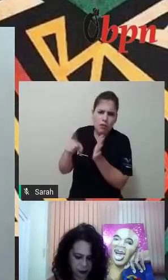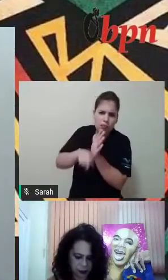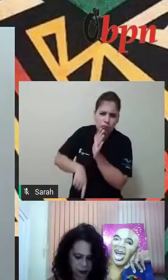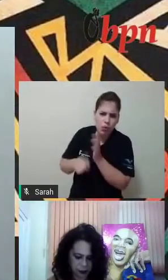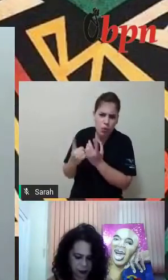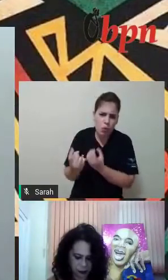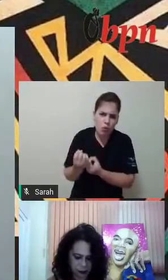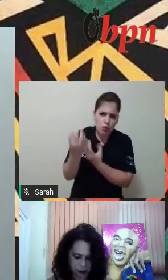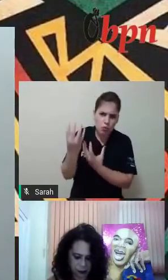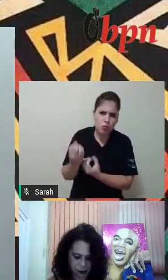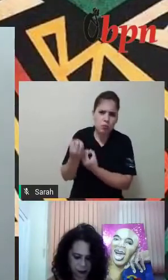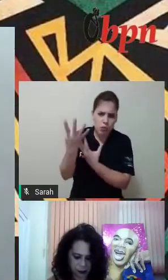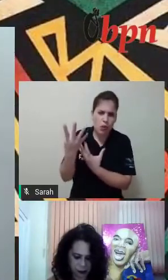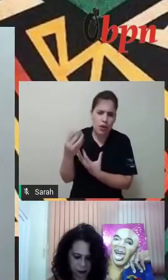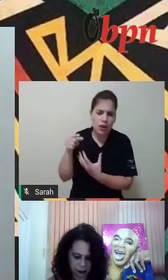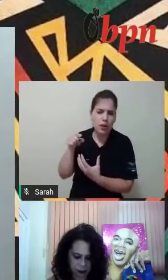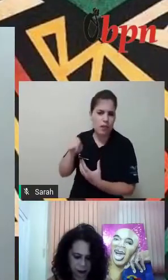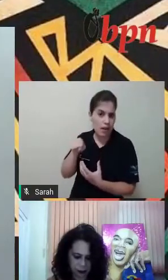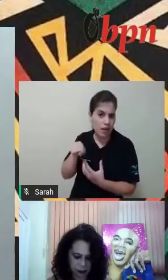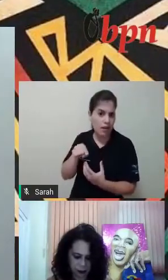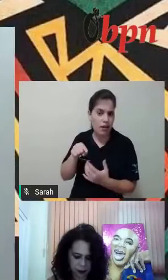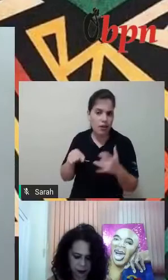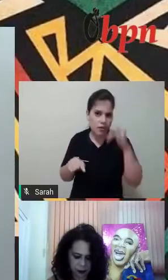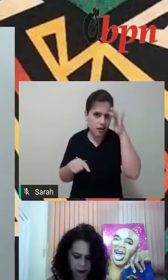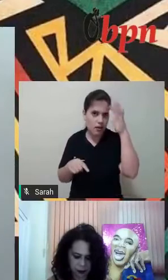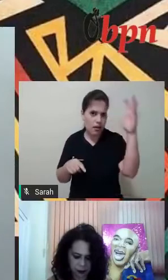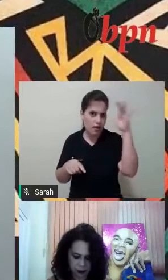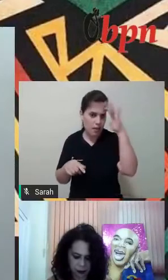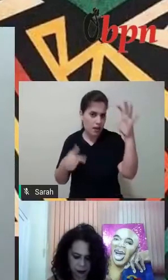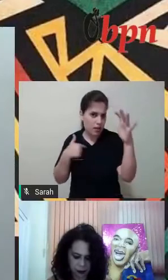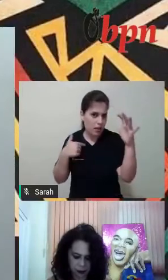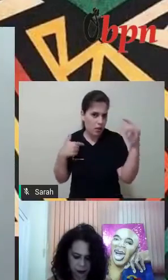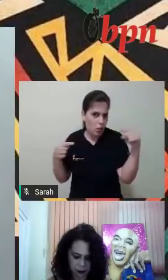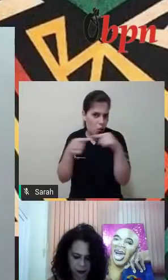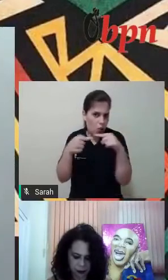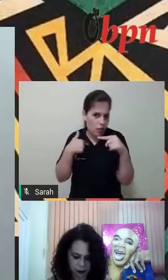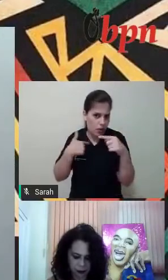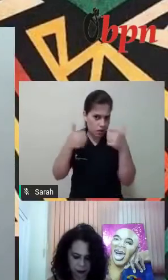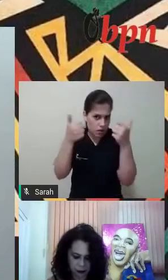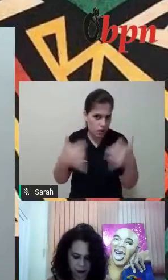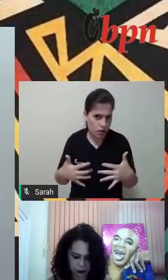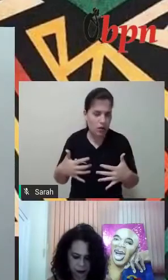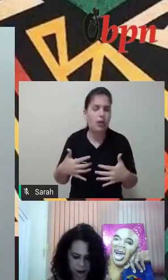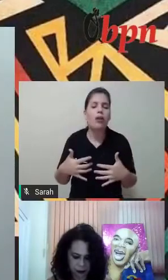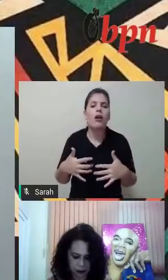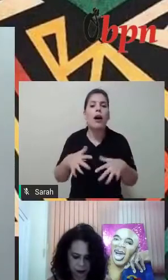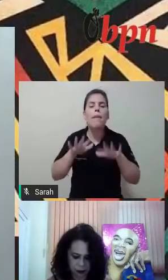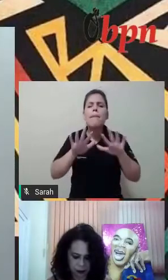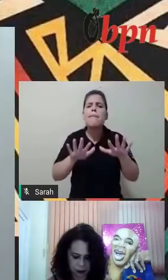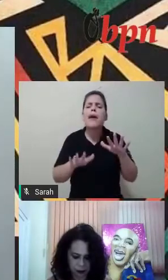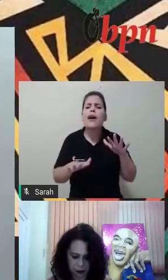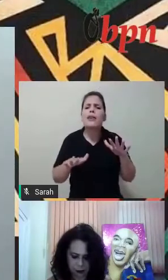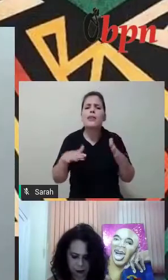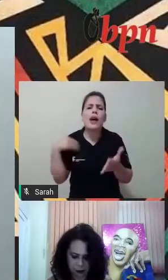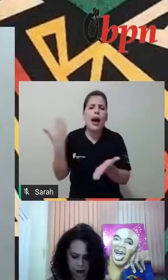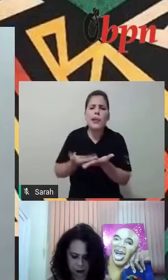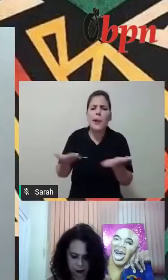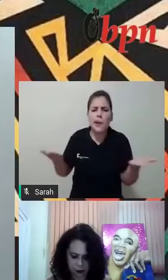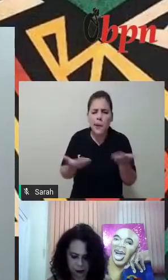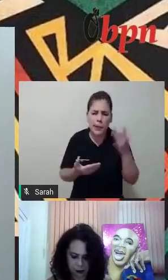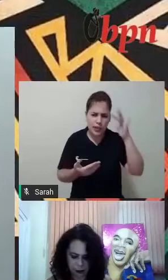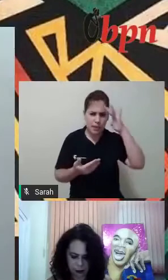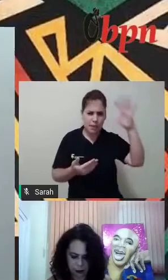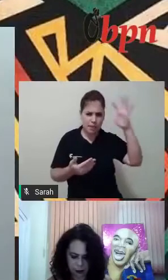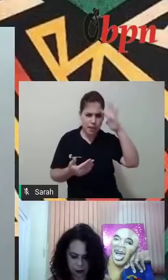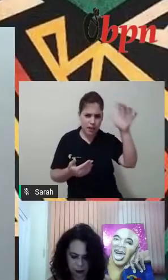é esse imaginário que eu estou dizendo, mas o imaginário que se tem da Mãe Preta e do Pai